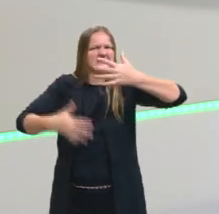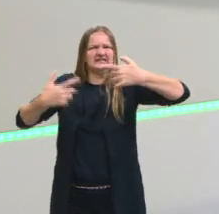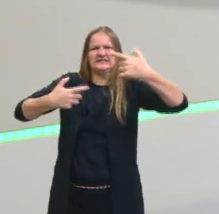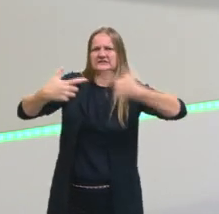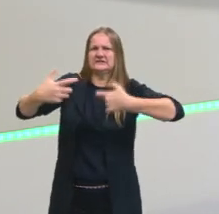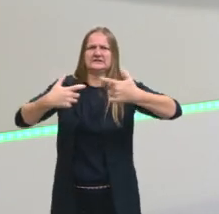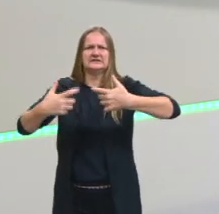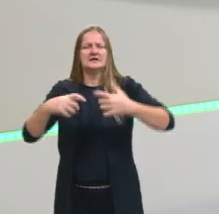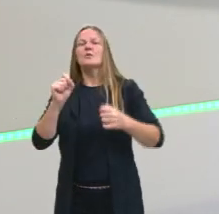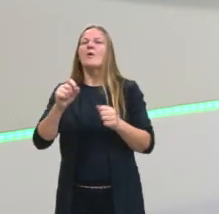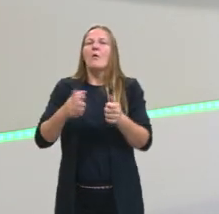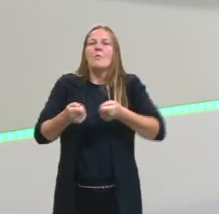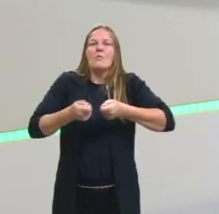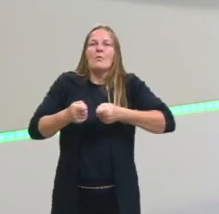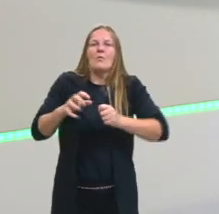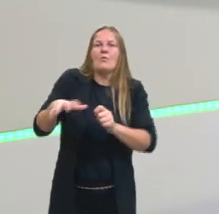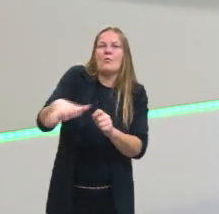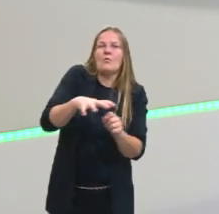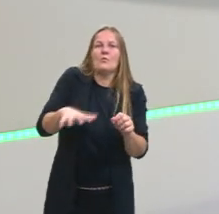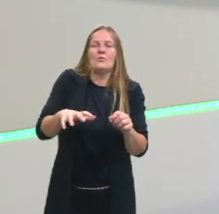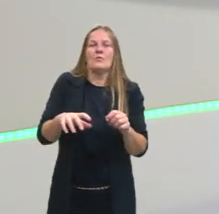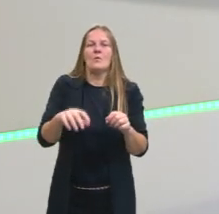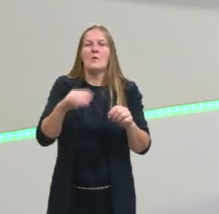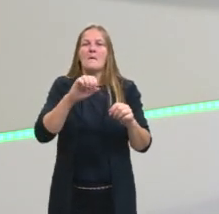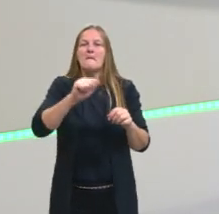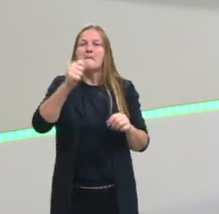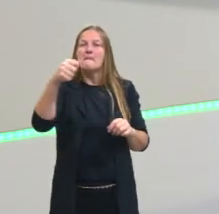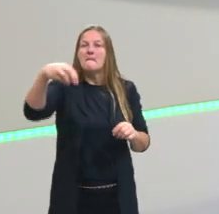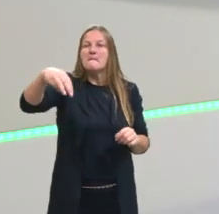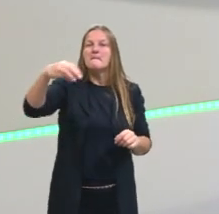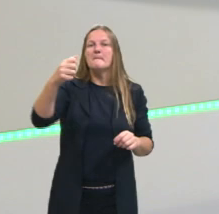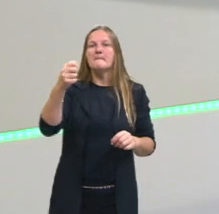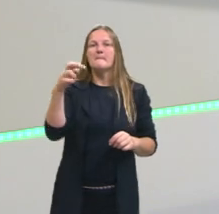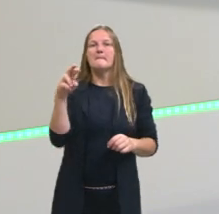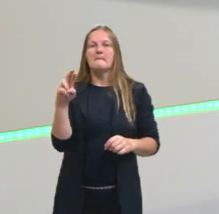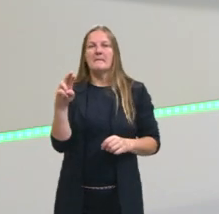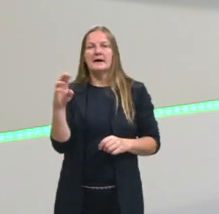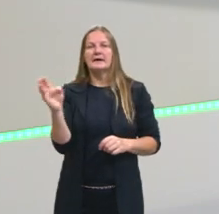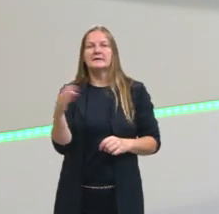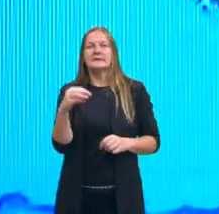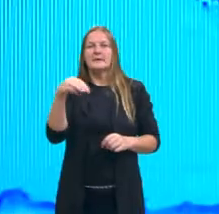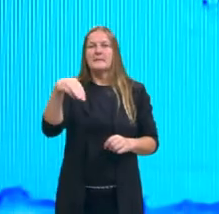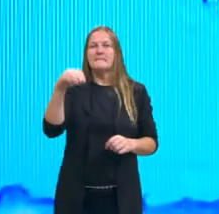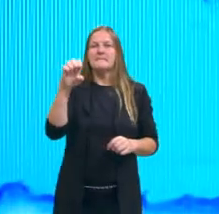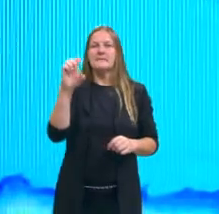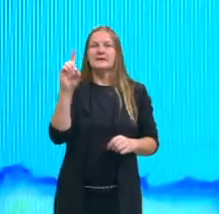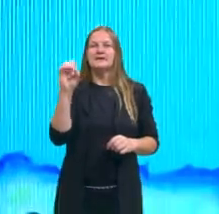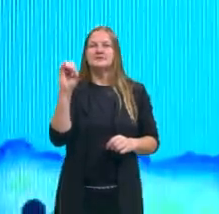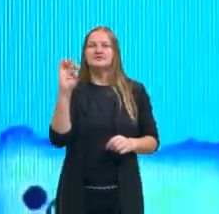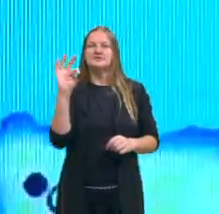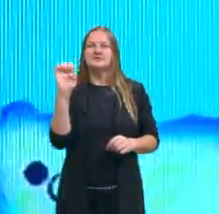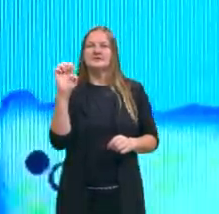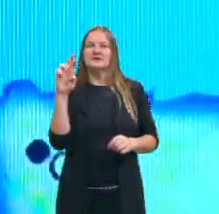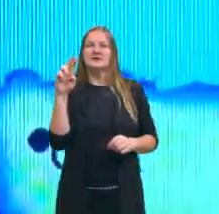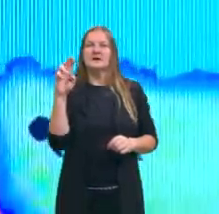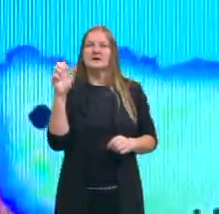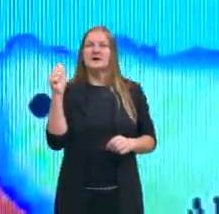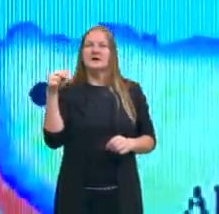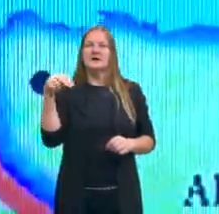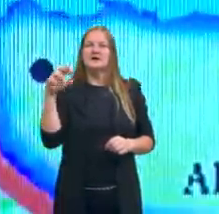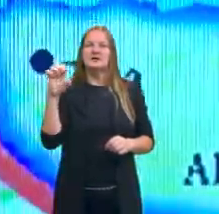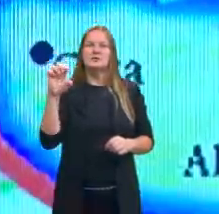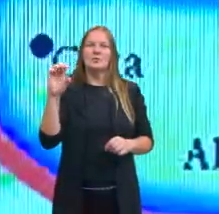estabelecer quem é que vai dominar o mar mediterrâneo que era um ar muito importante para o comércio daquela região